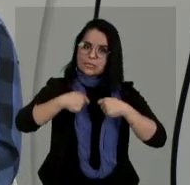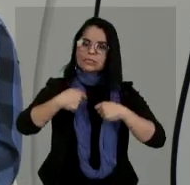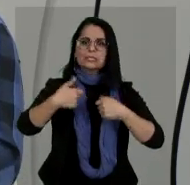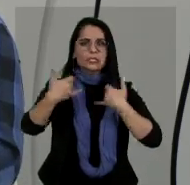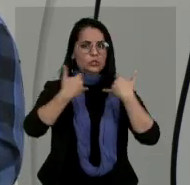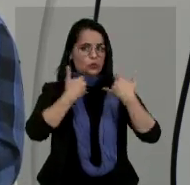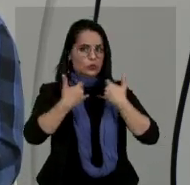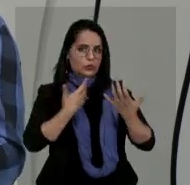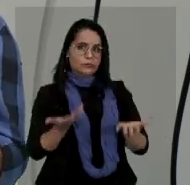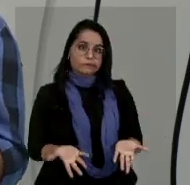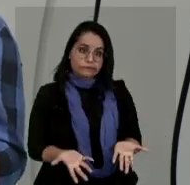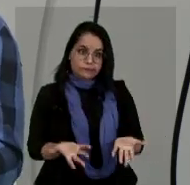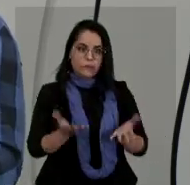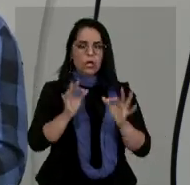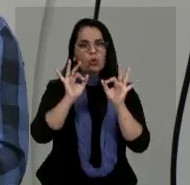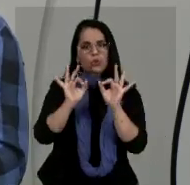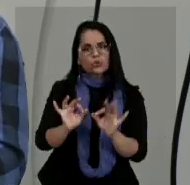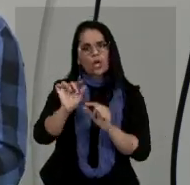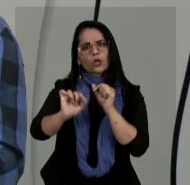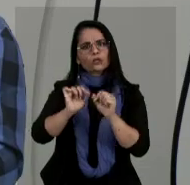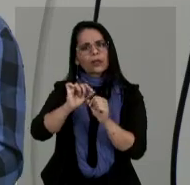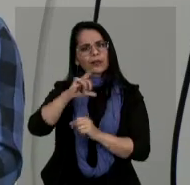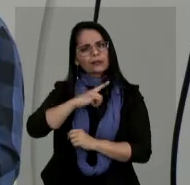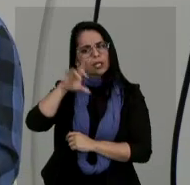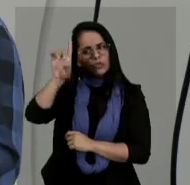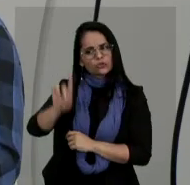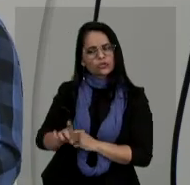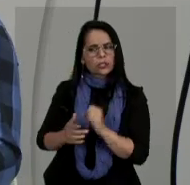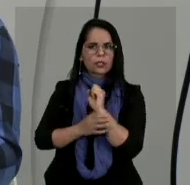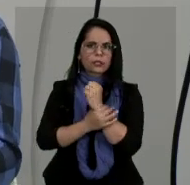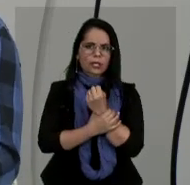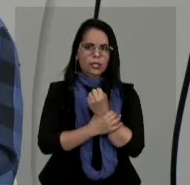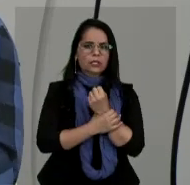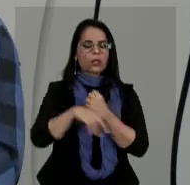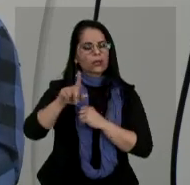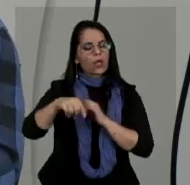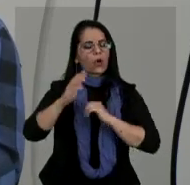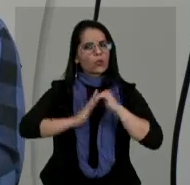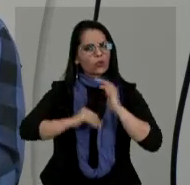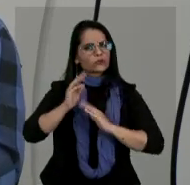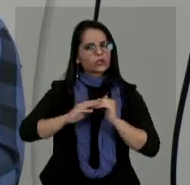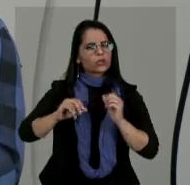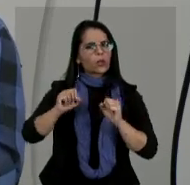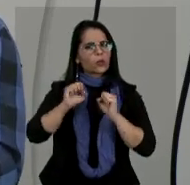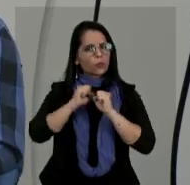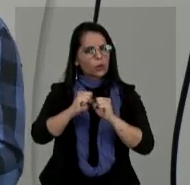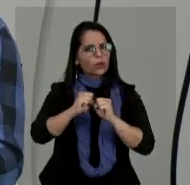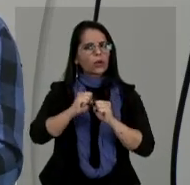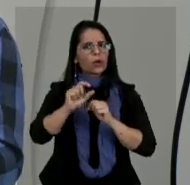informação ali. E o ideal é que tenha esse direito garantido, que é o profissional ali para fazer